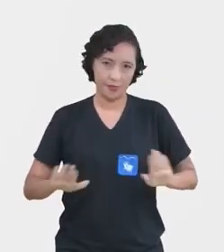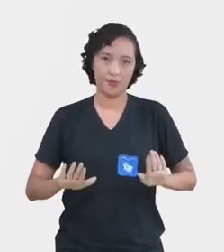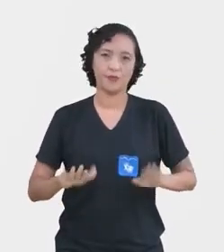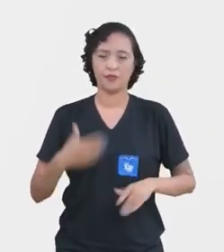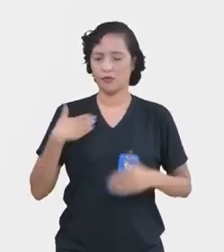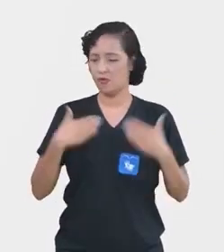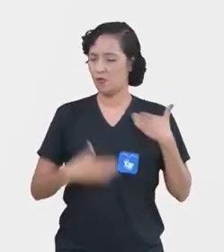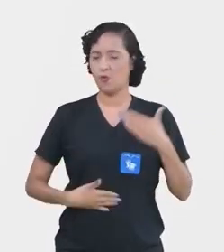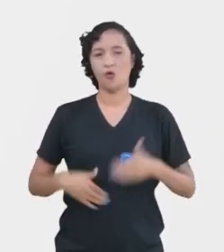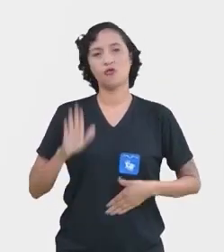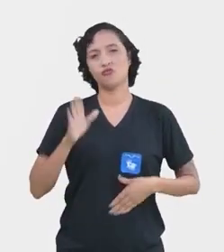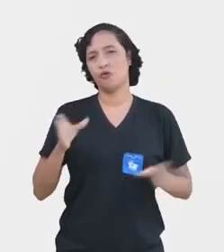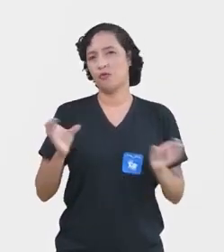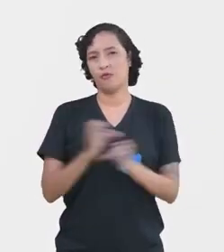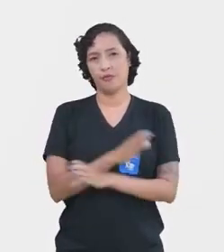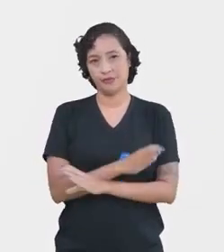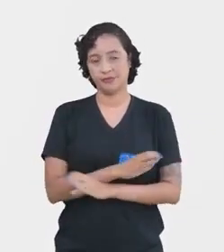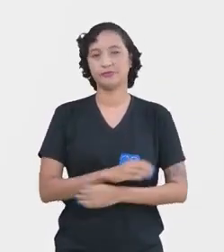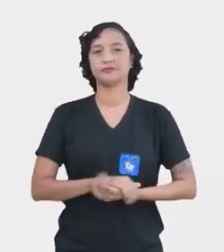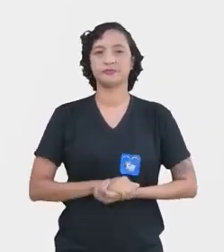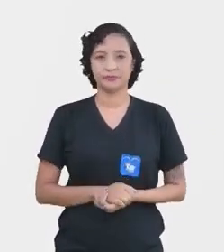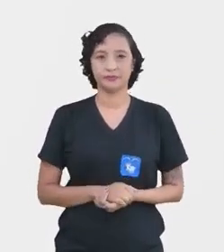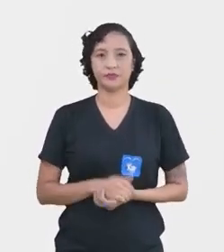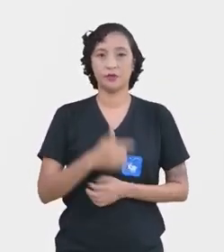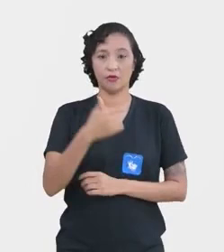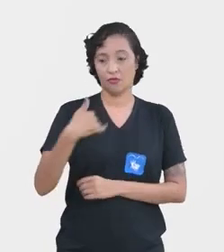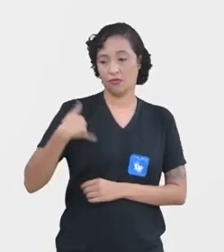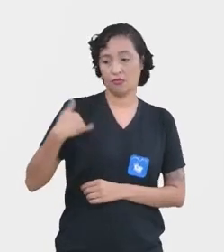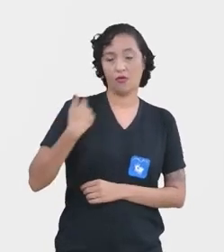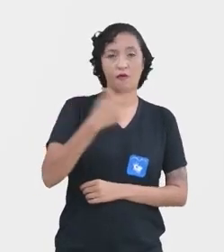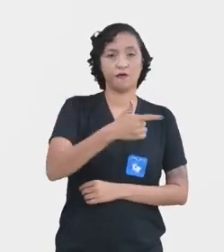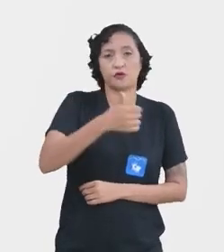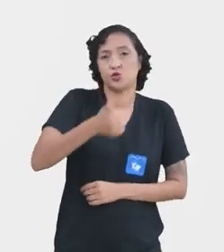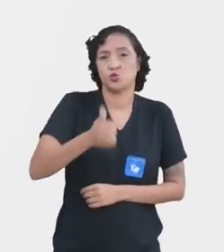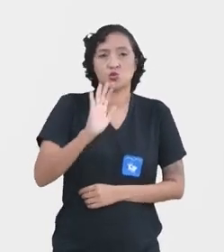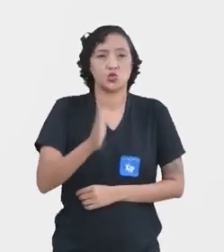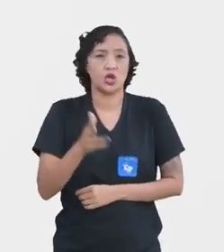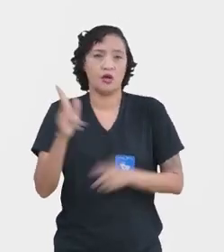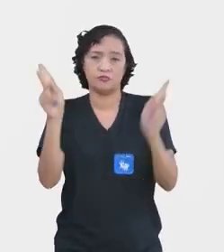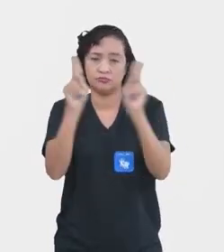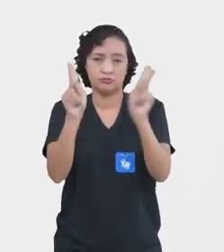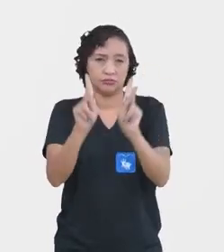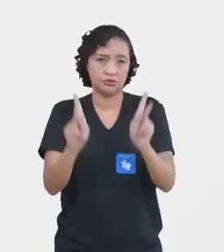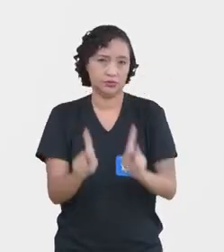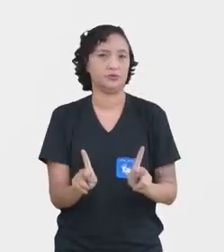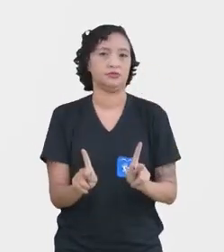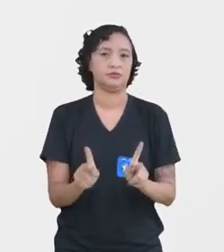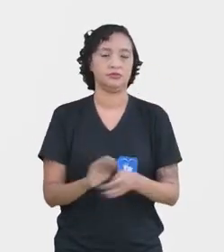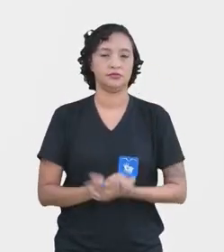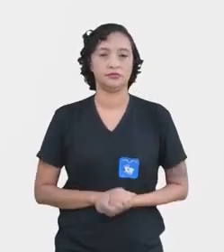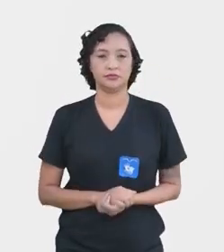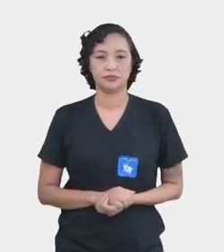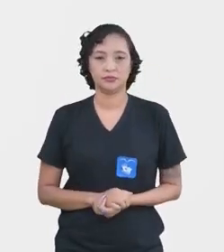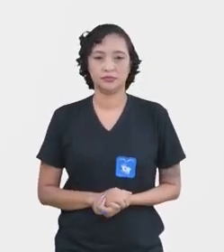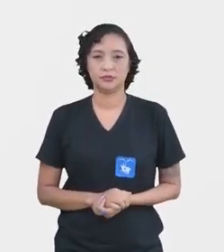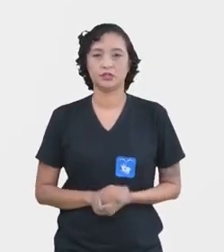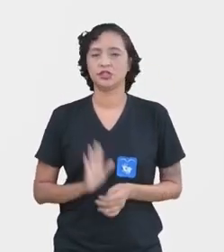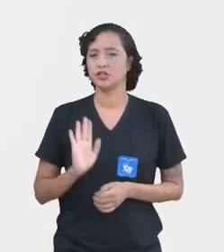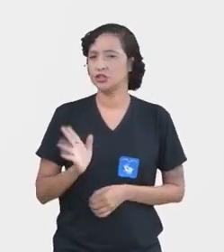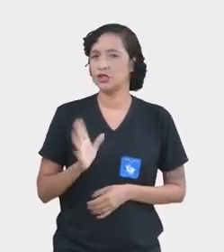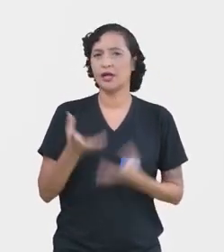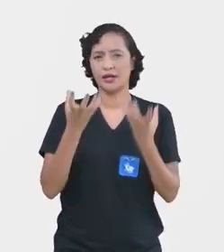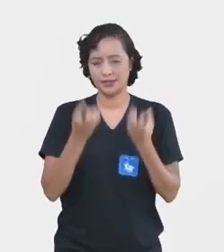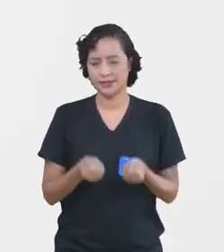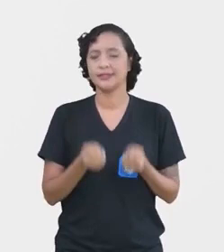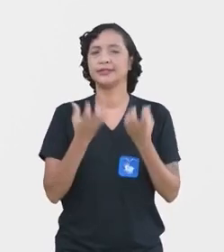corpo para se definir, tá bom? Aos 21 anos nós já estamos bem tranquilos e até de uma certa forma aceitando toda a mudança